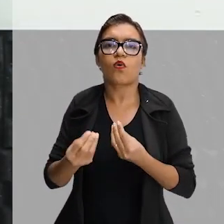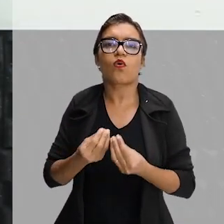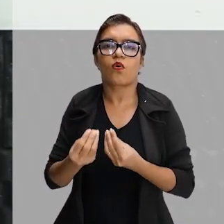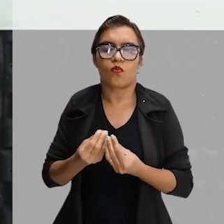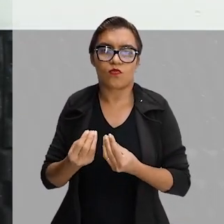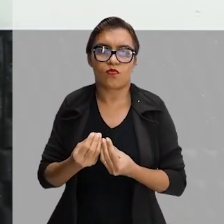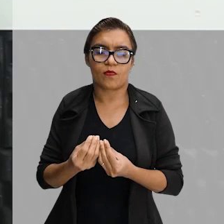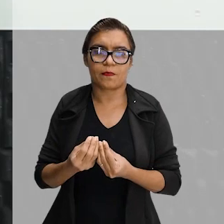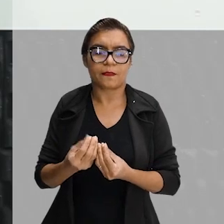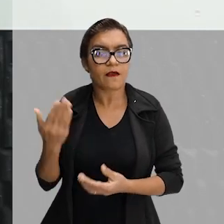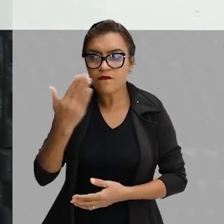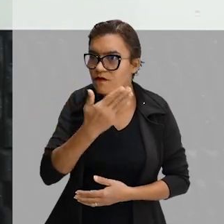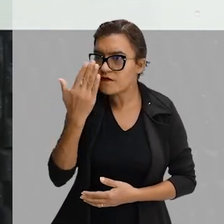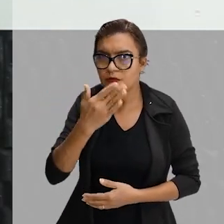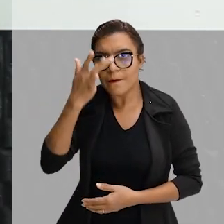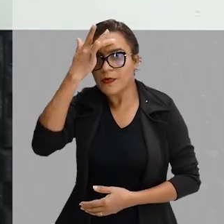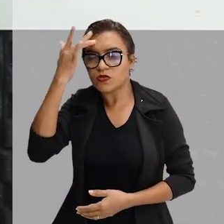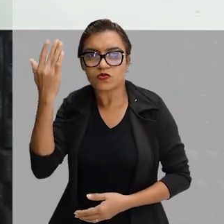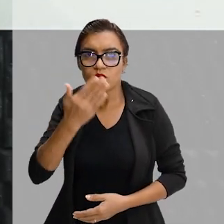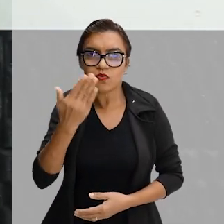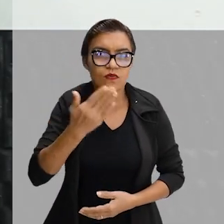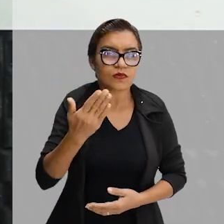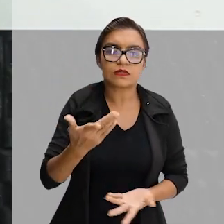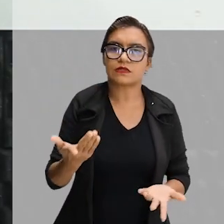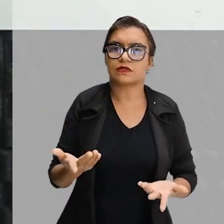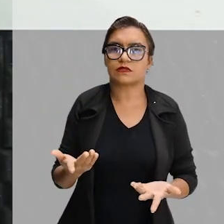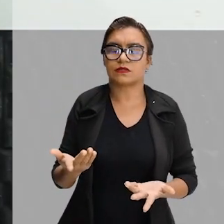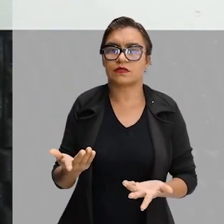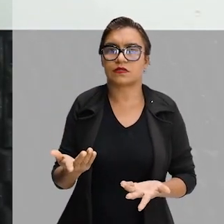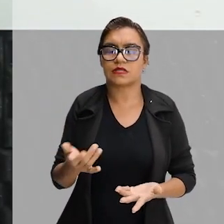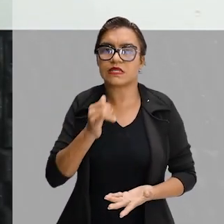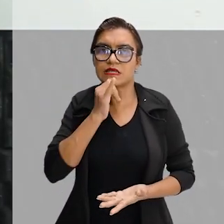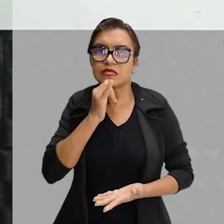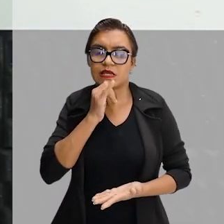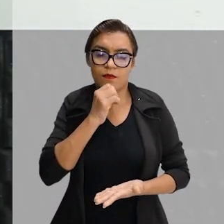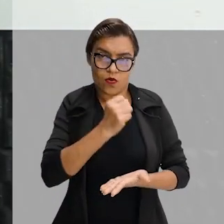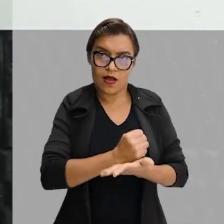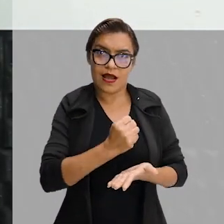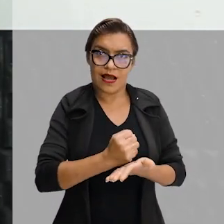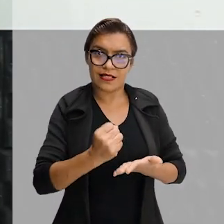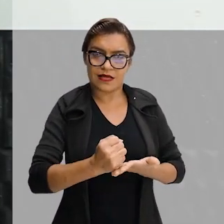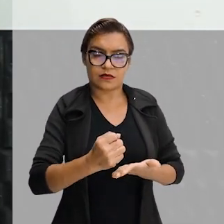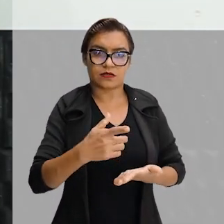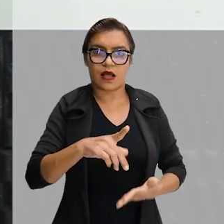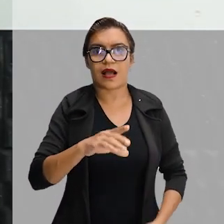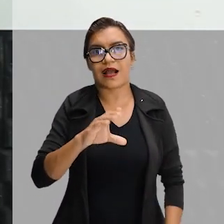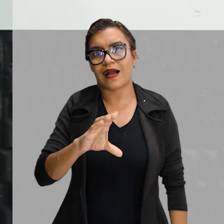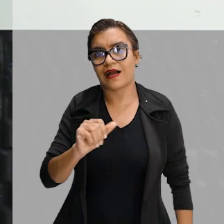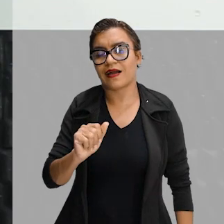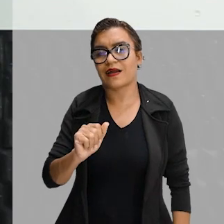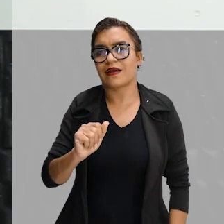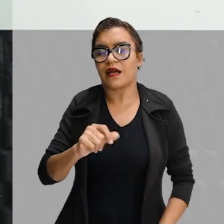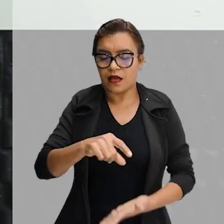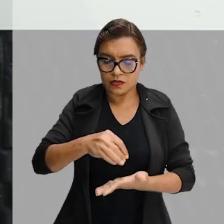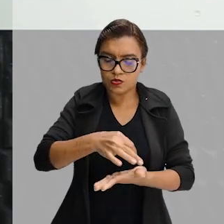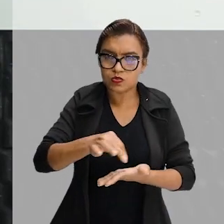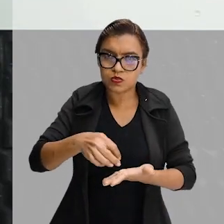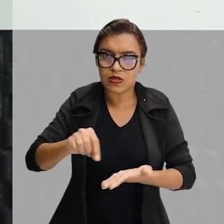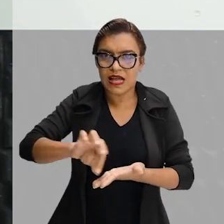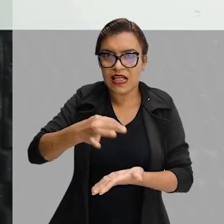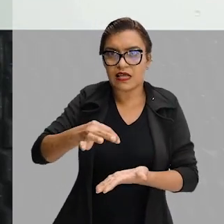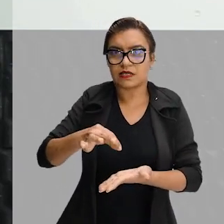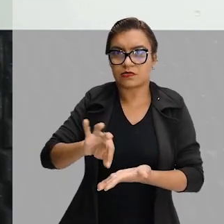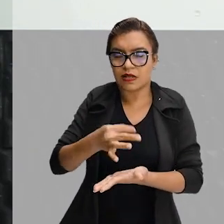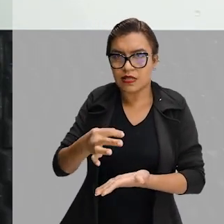invisíveis. São pessoas que não existem enquanto cadastro para o Brasil. Nós sabemos que eles são brasileiros, estão